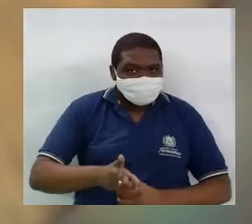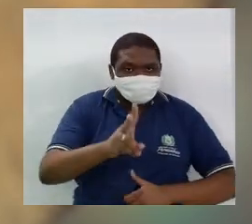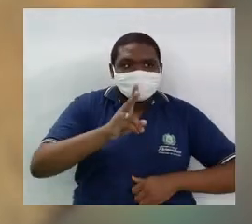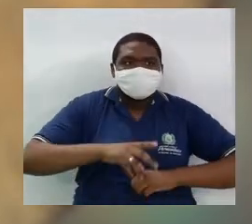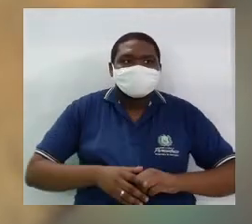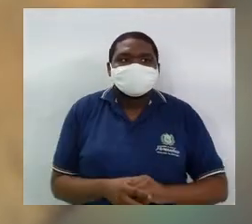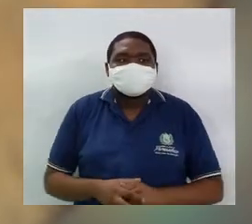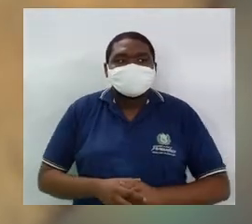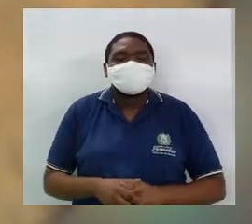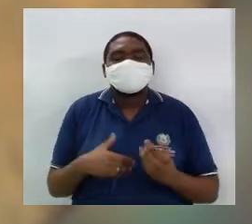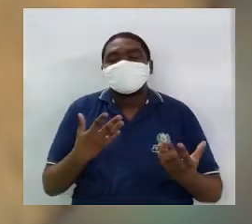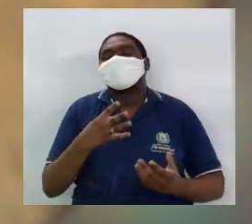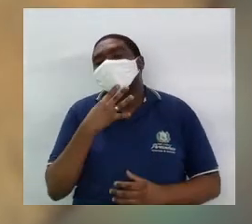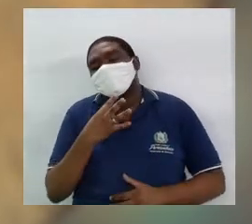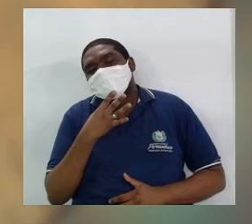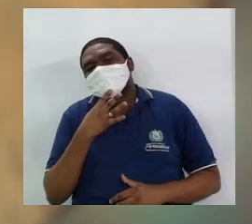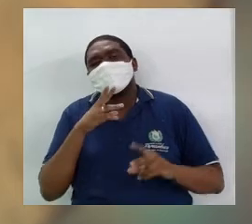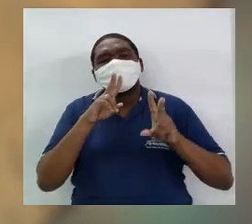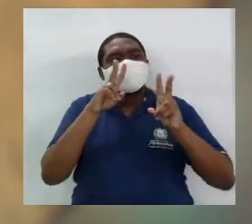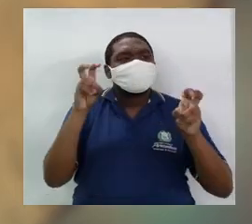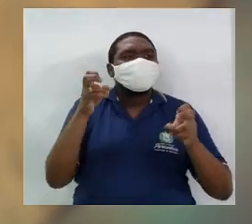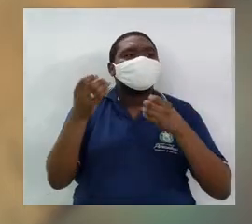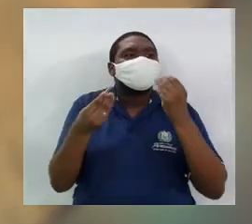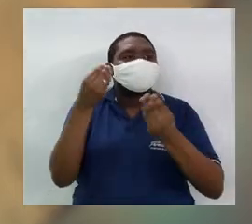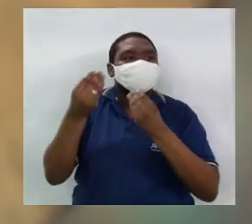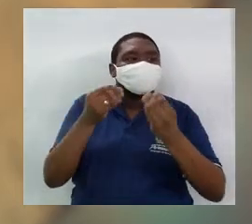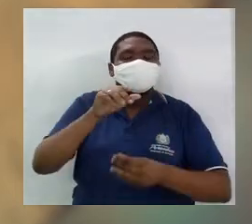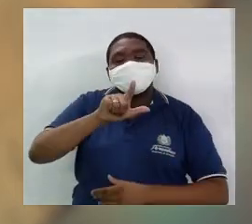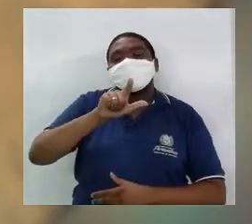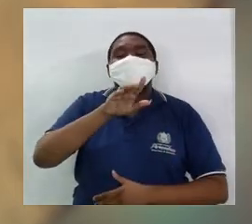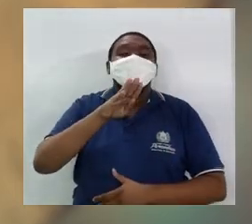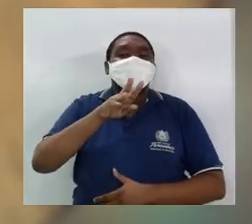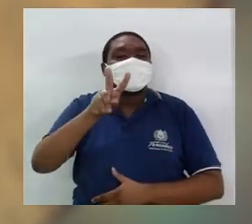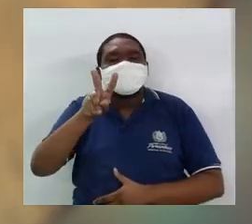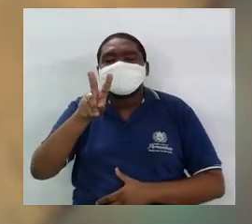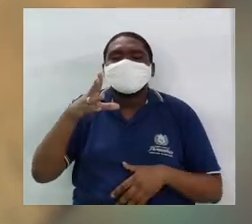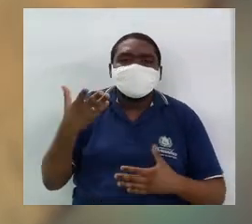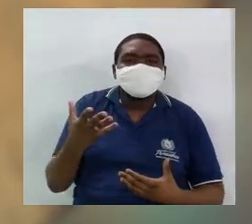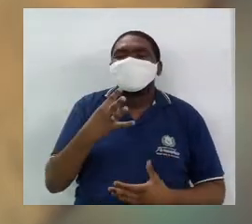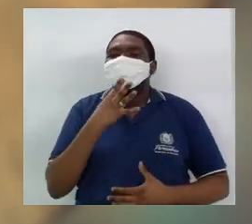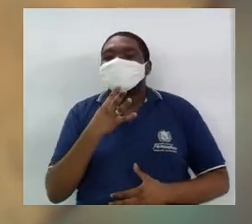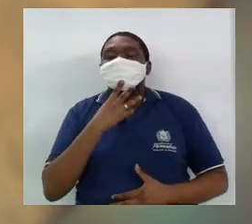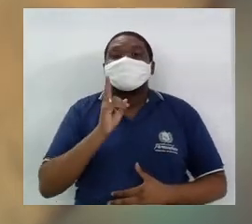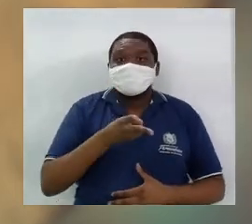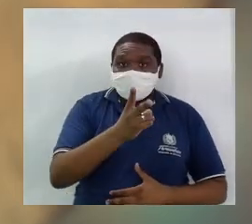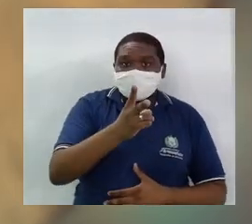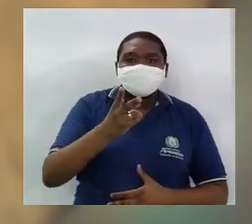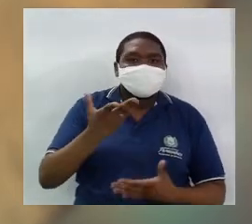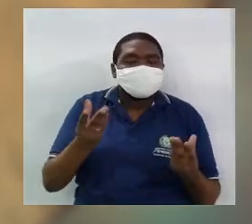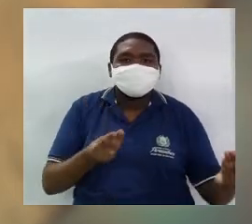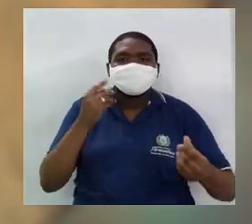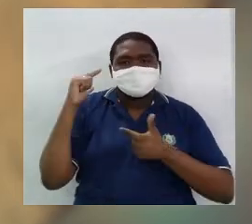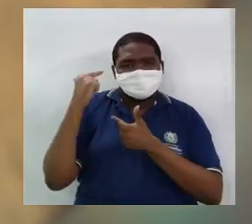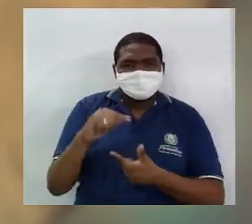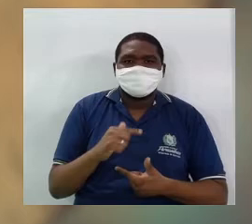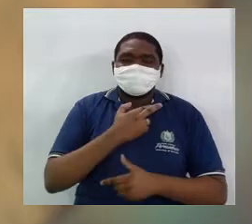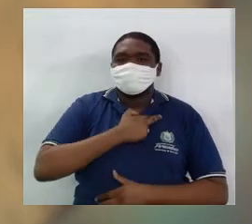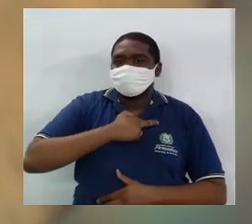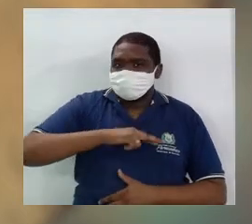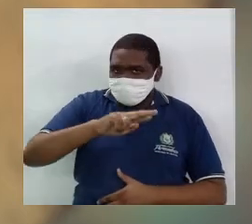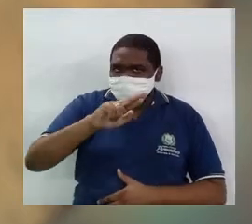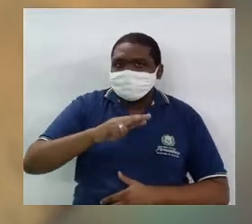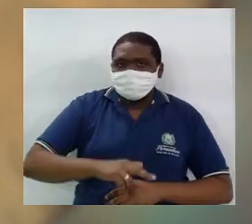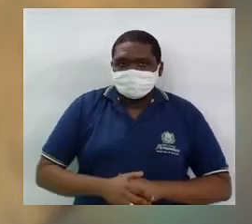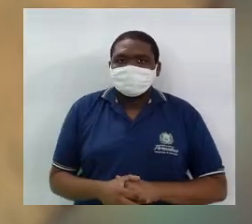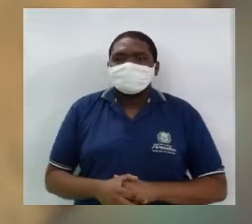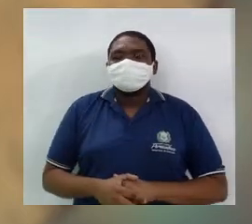Vamos conhecer um pouco sobre a LBV. Conhecer sempre a tradição religiosa do